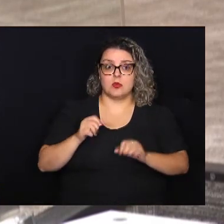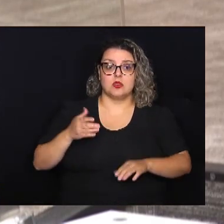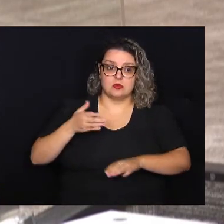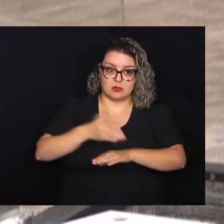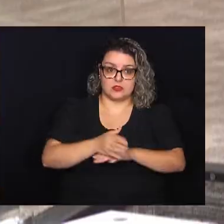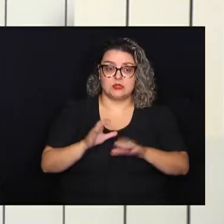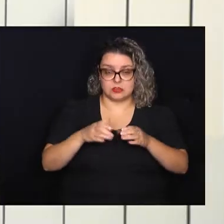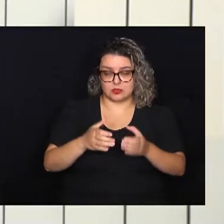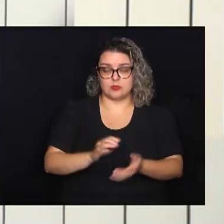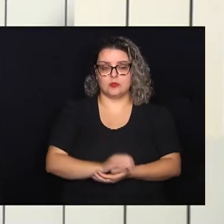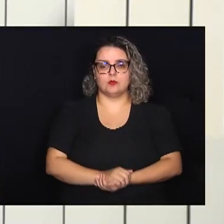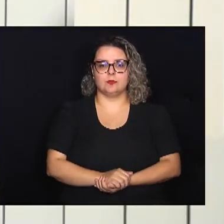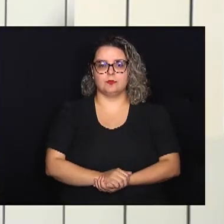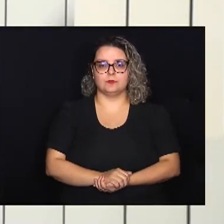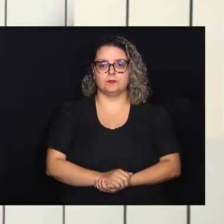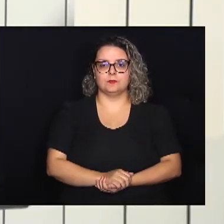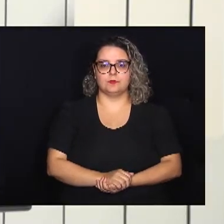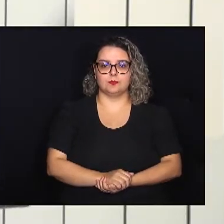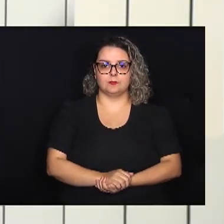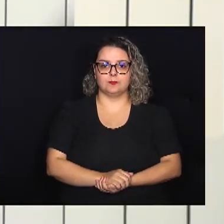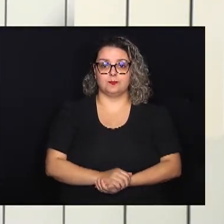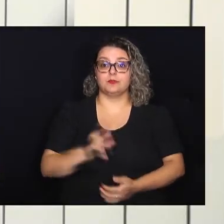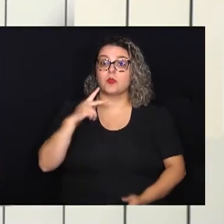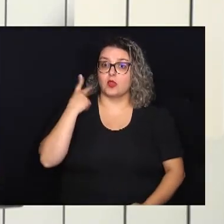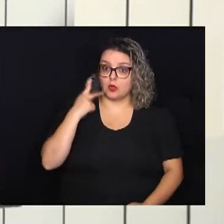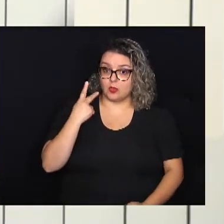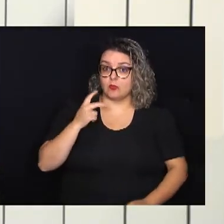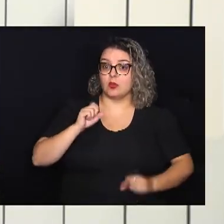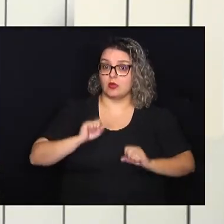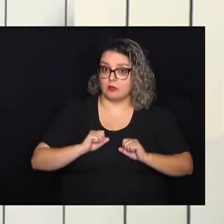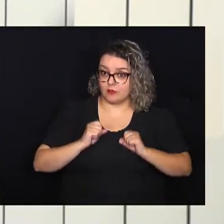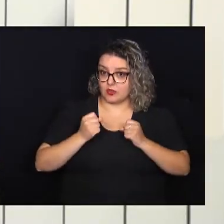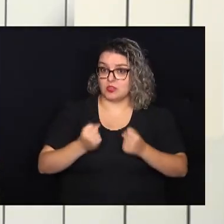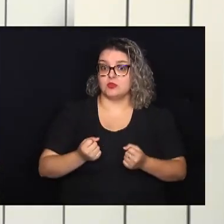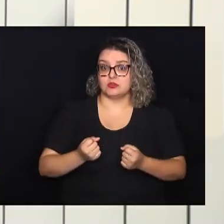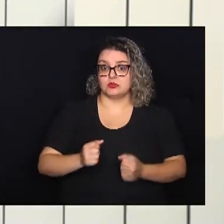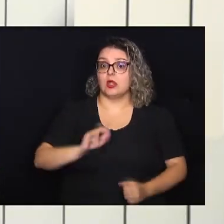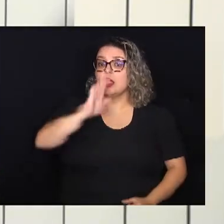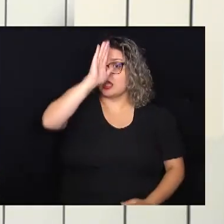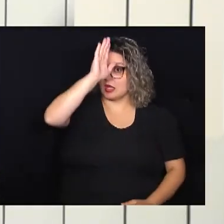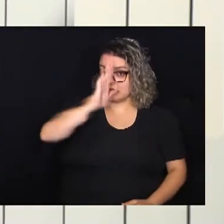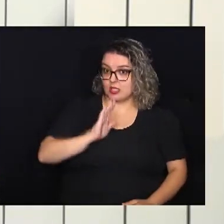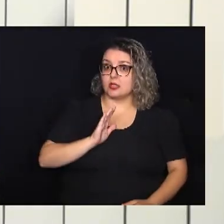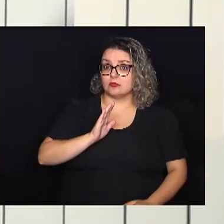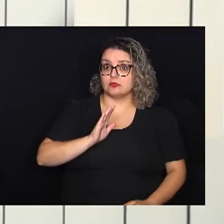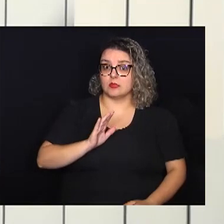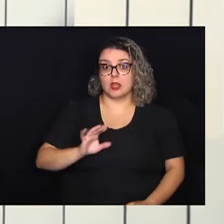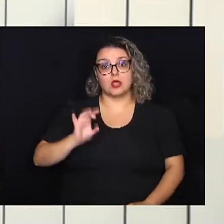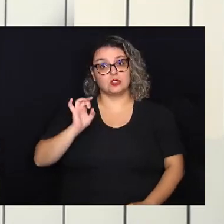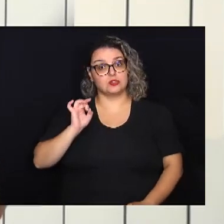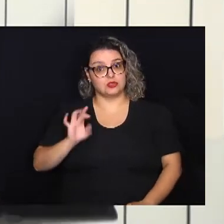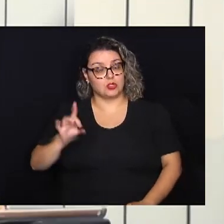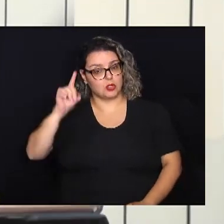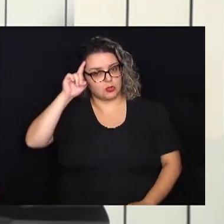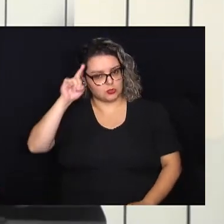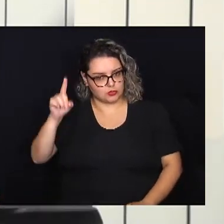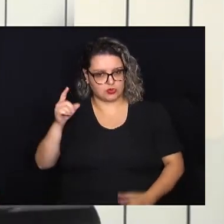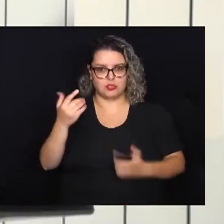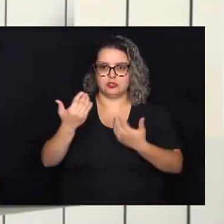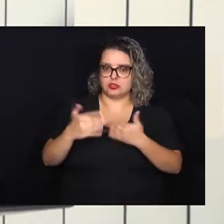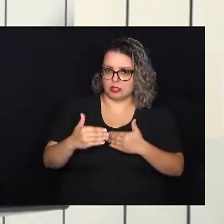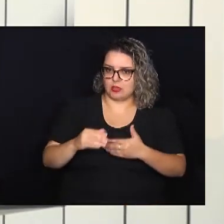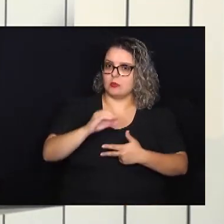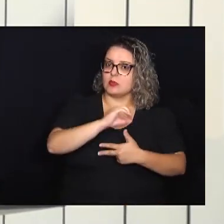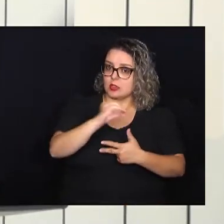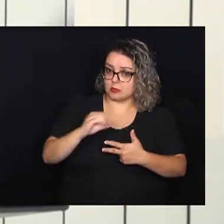grupo o vereador reforça que a gratuidade é apenas nos dias das provas do